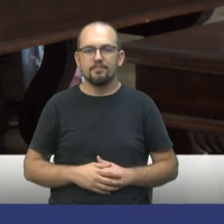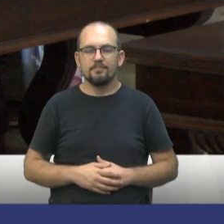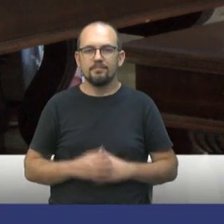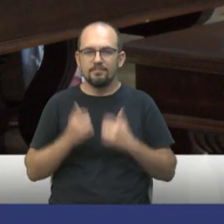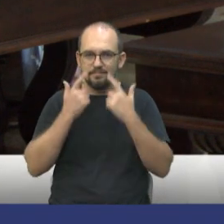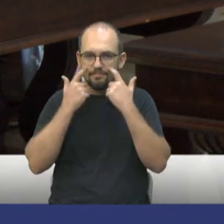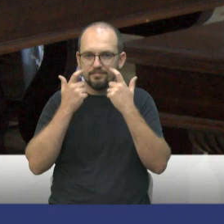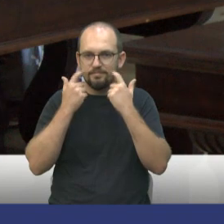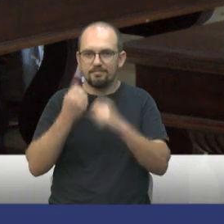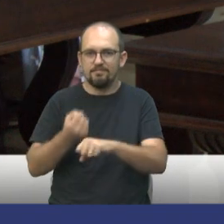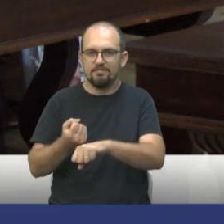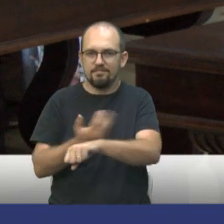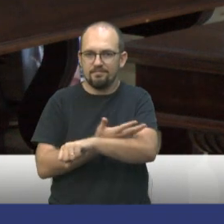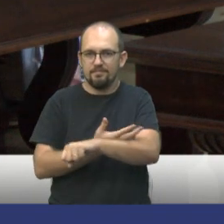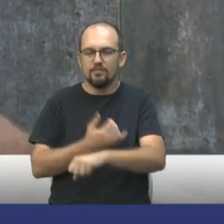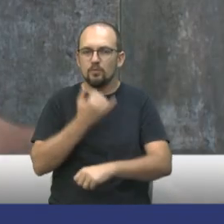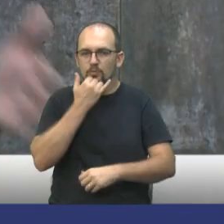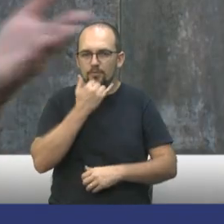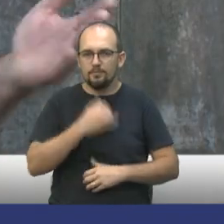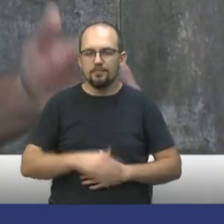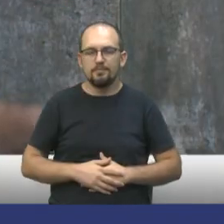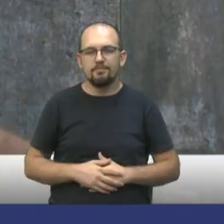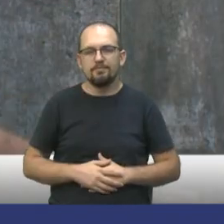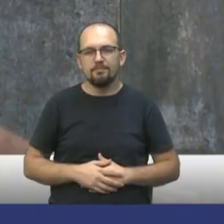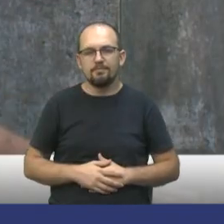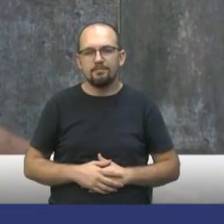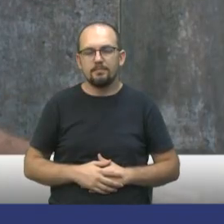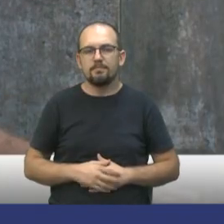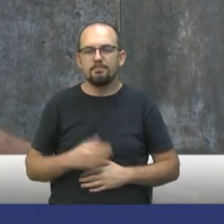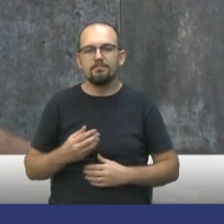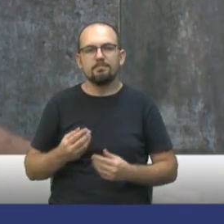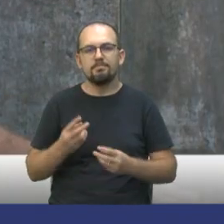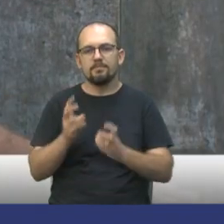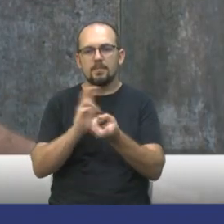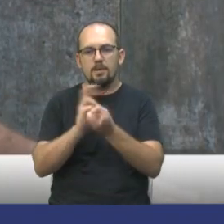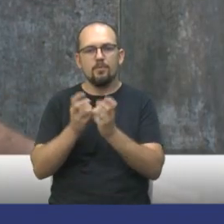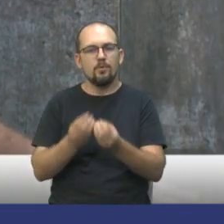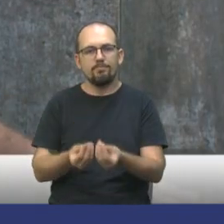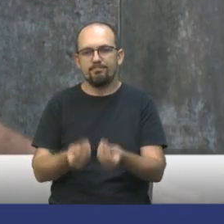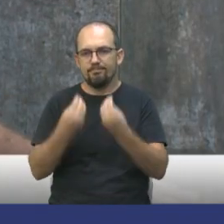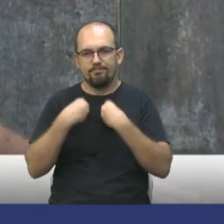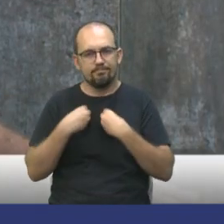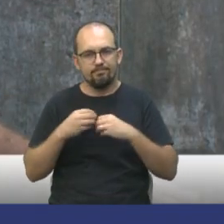Desculpa se eu me emocionar, mas é isso que a capoeira faz.